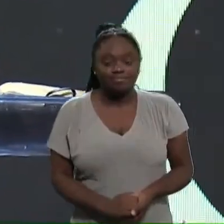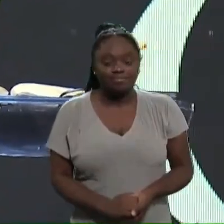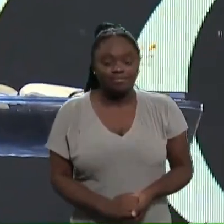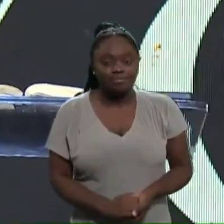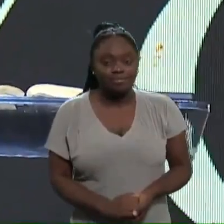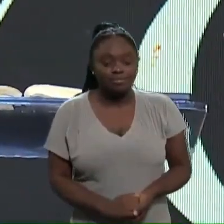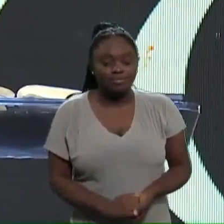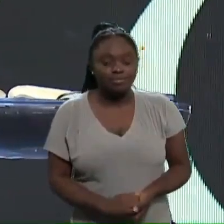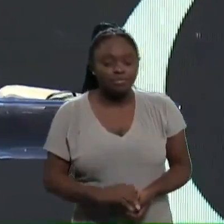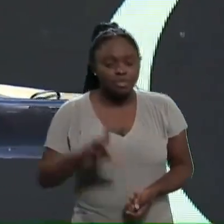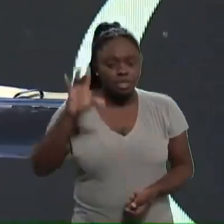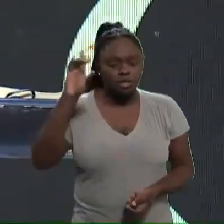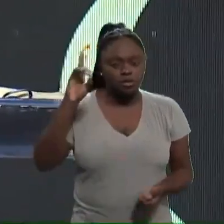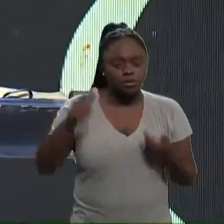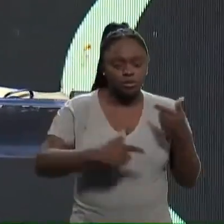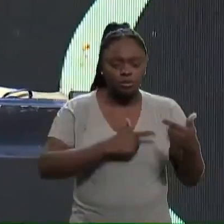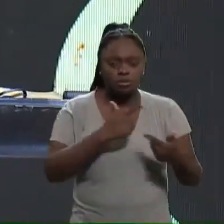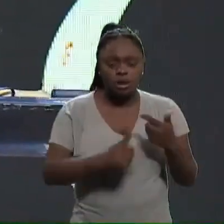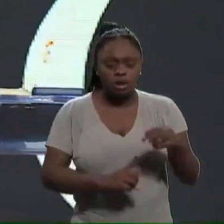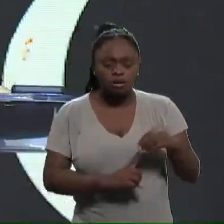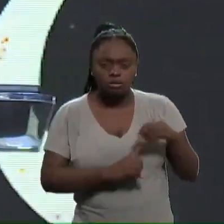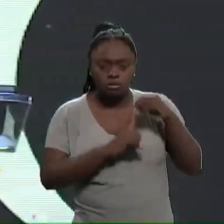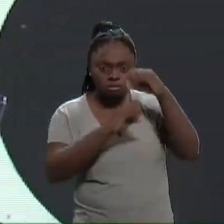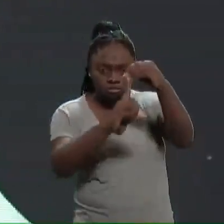Deus não trabalha com tamanho único.